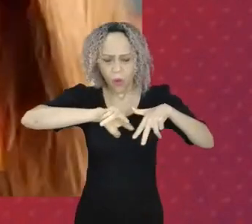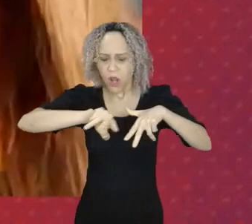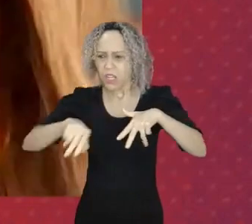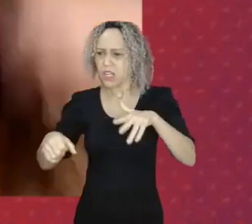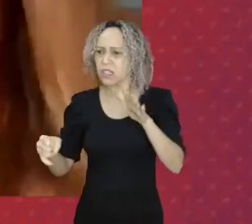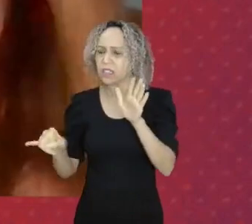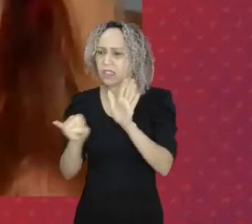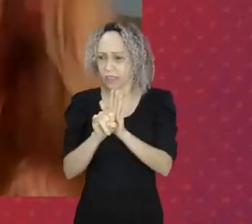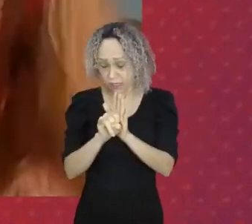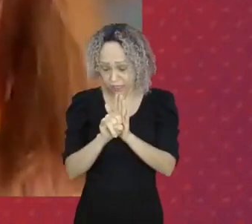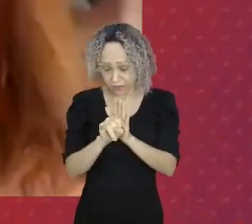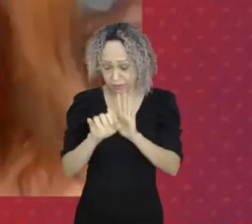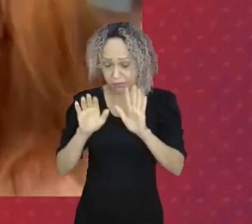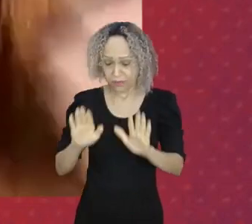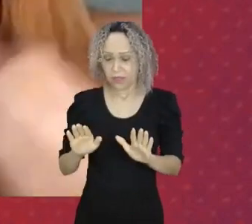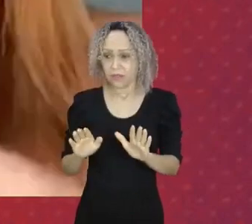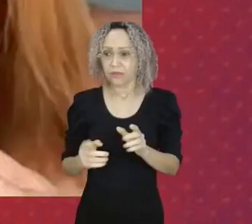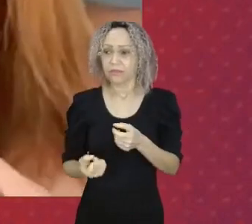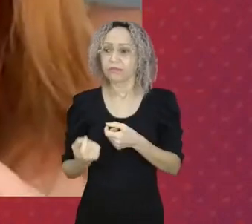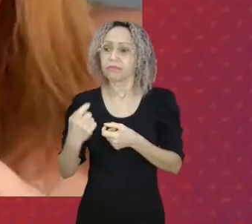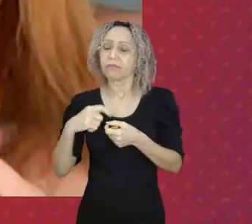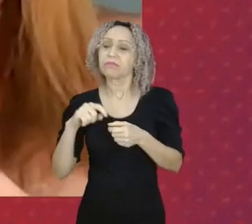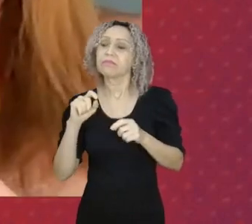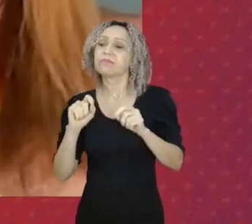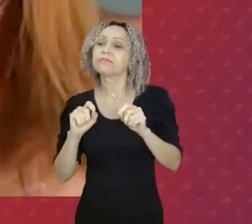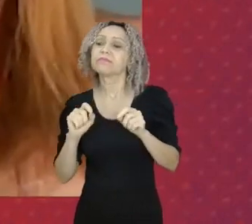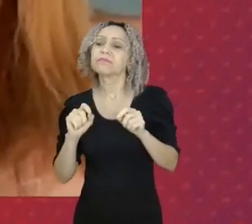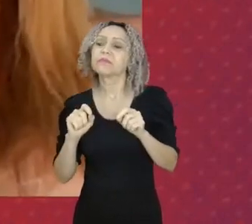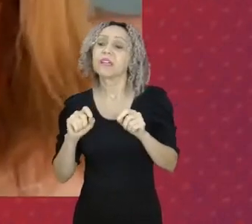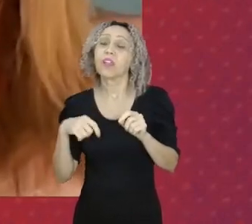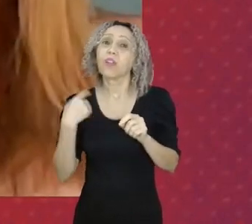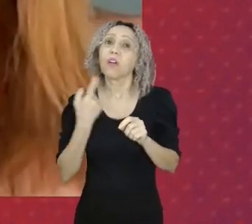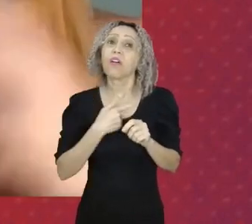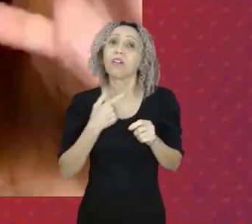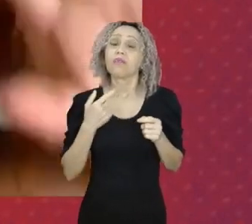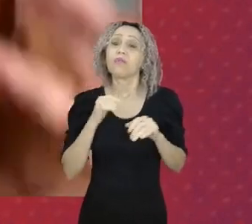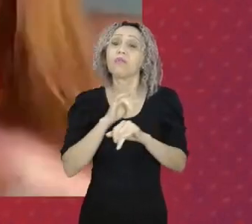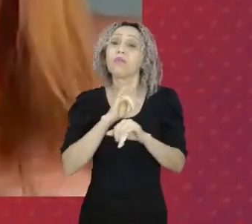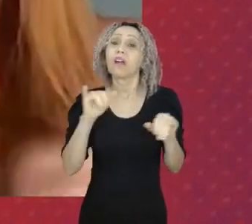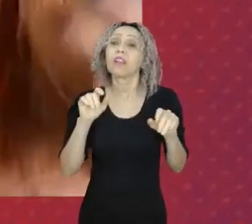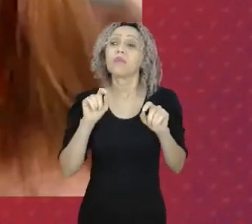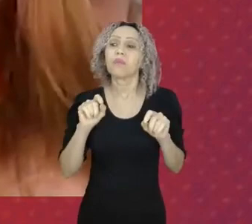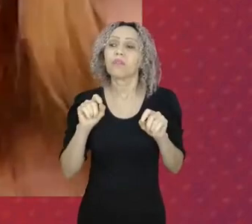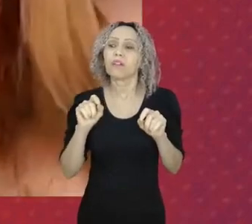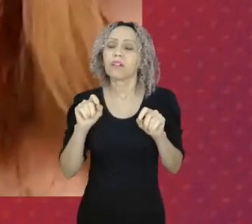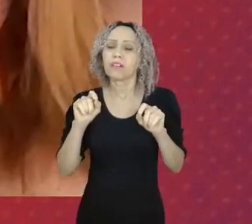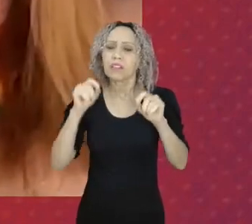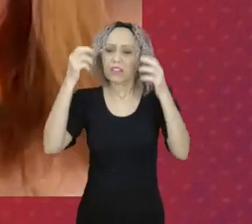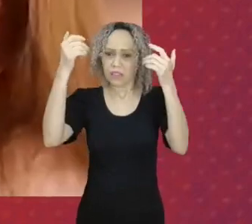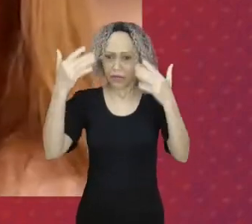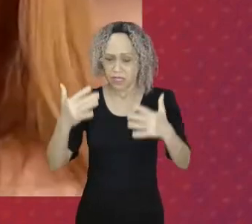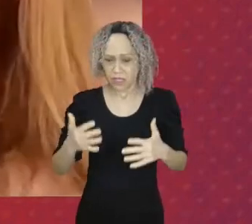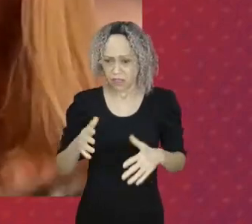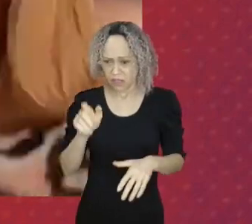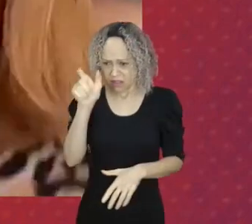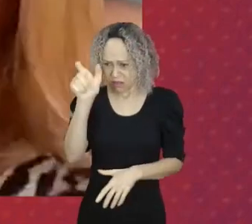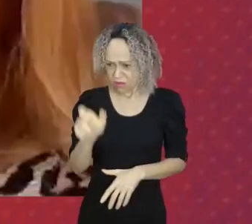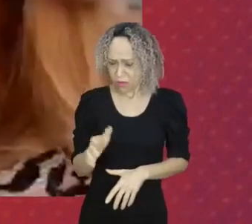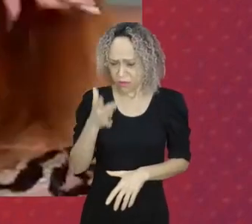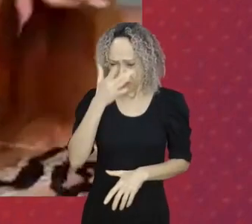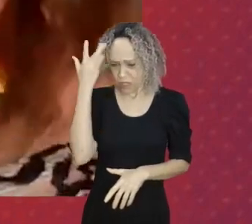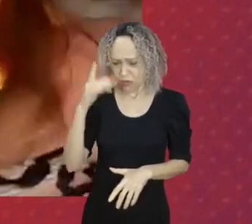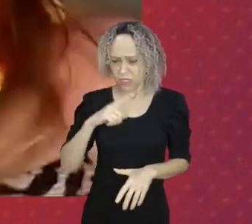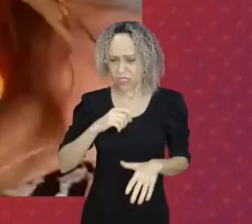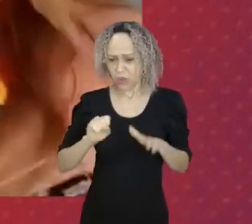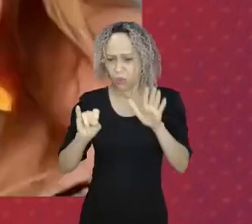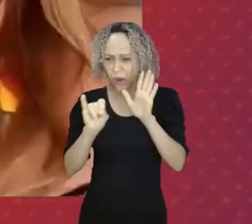Mas, voltando ao que estávamos falando, quando a gente fala, né, que essa pessoa tem uma identidade de gênero, né,